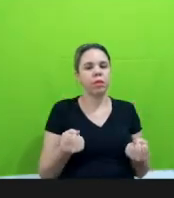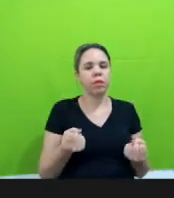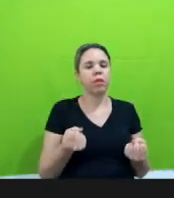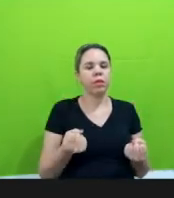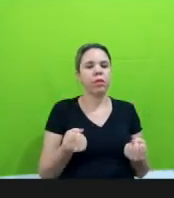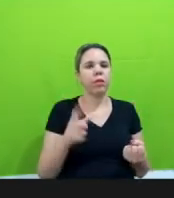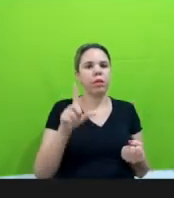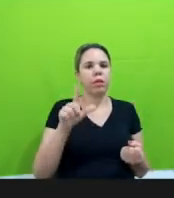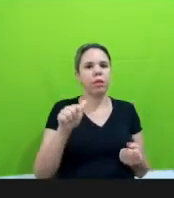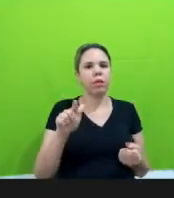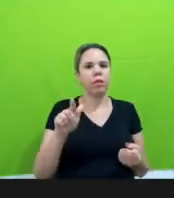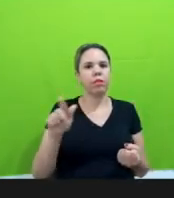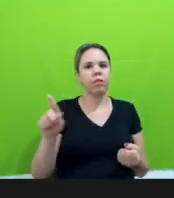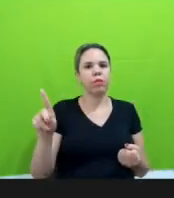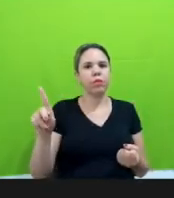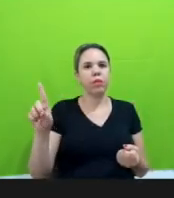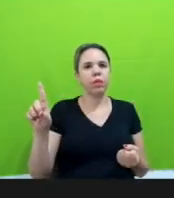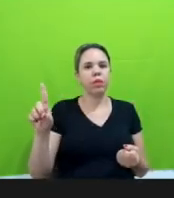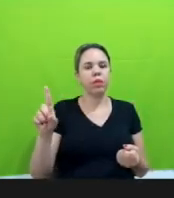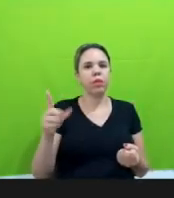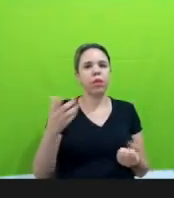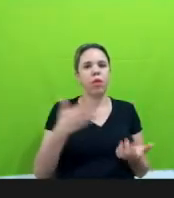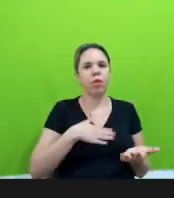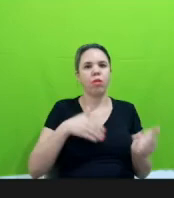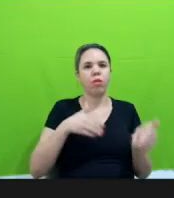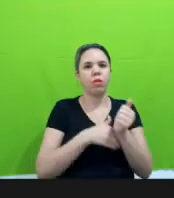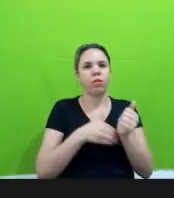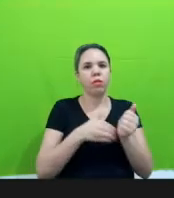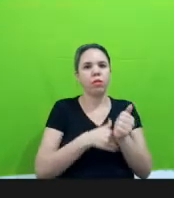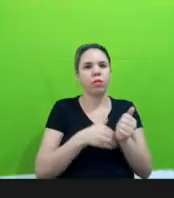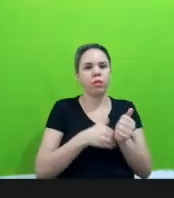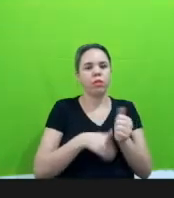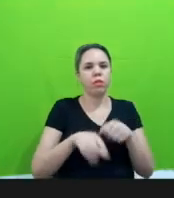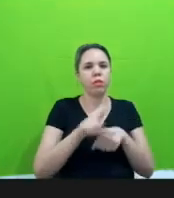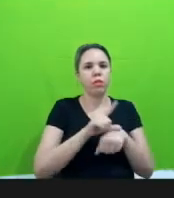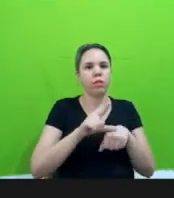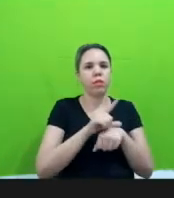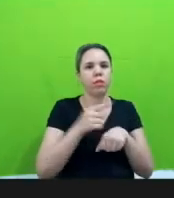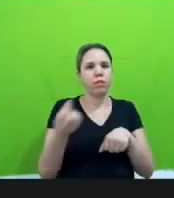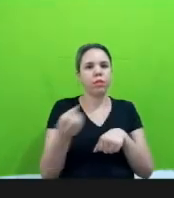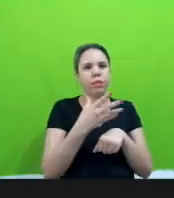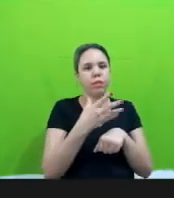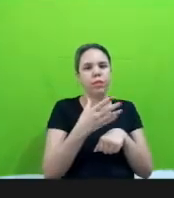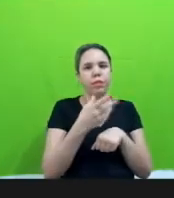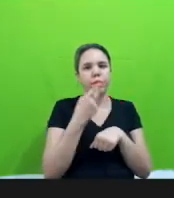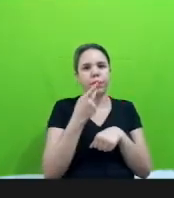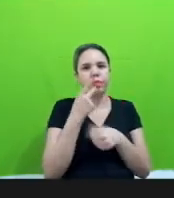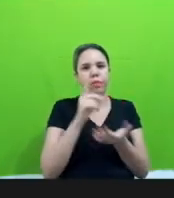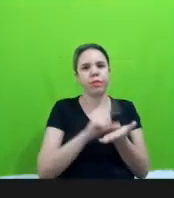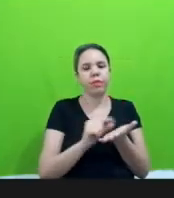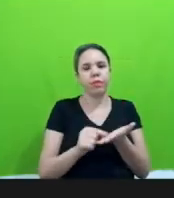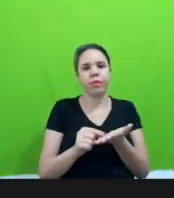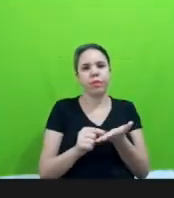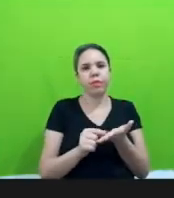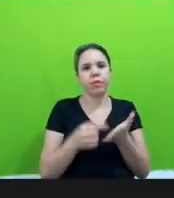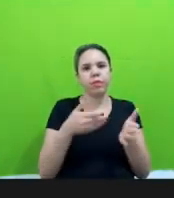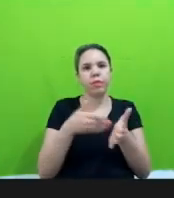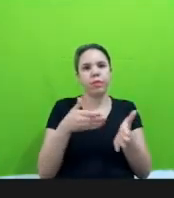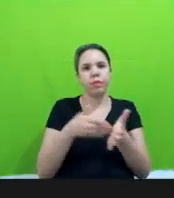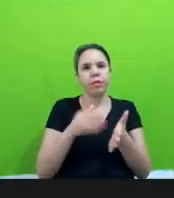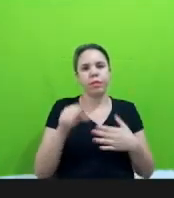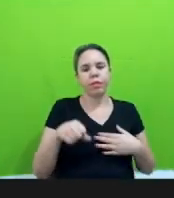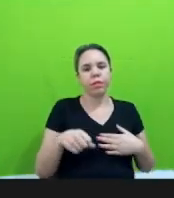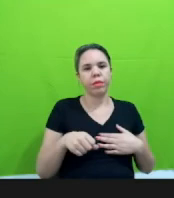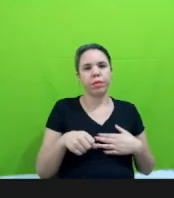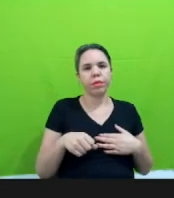esse argumento geral de quem gosta de sigilo, é de que é uma legislação nova, que você vai citar N artigos, e dificulta mesmo o acesso e até